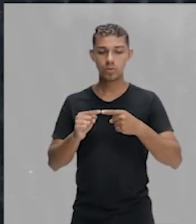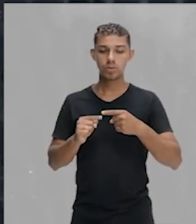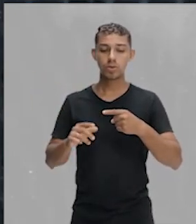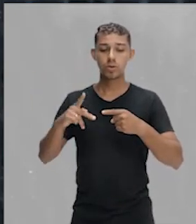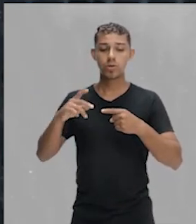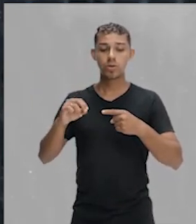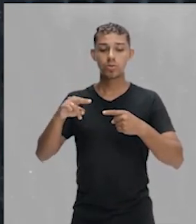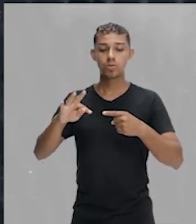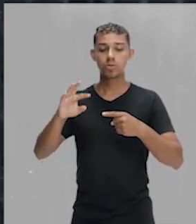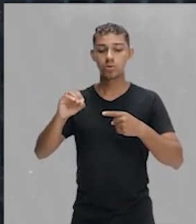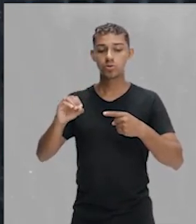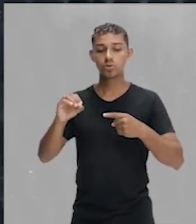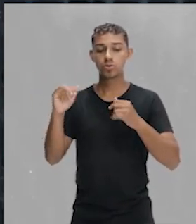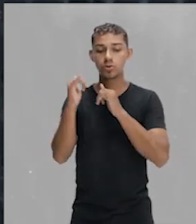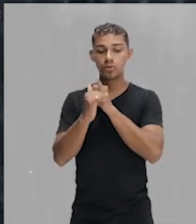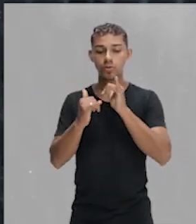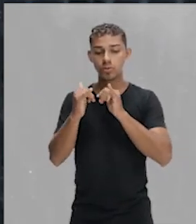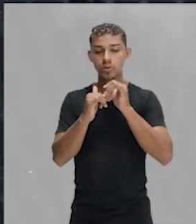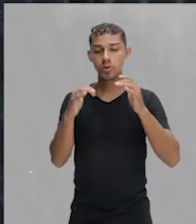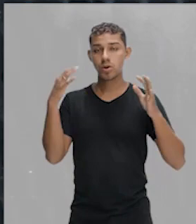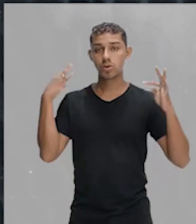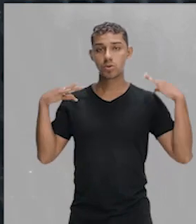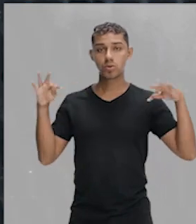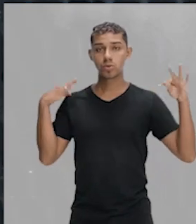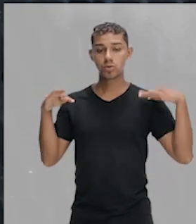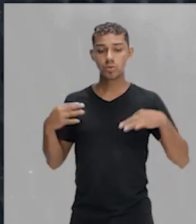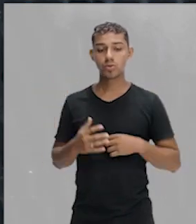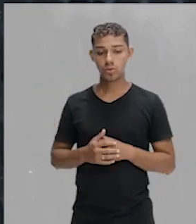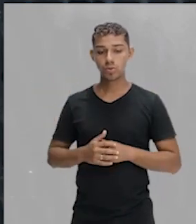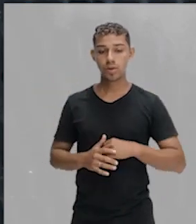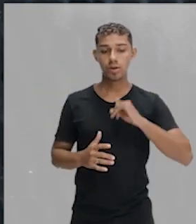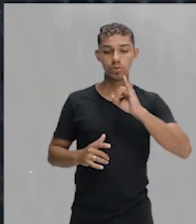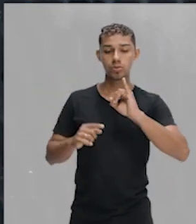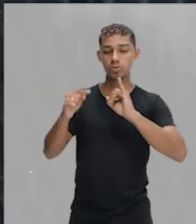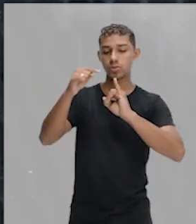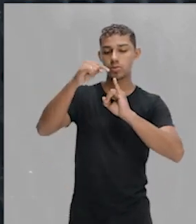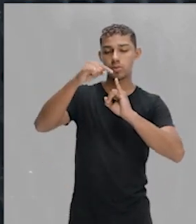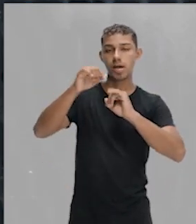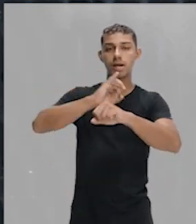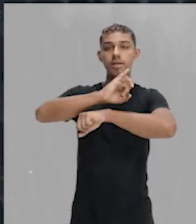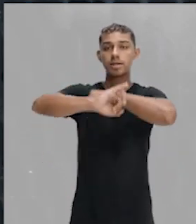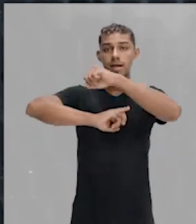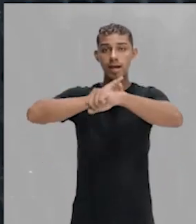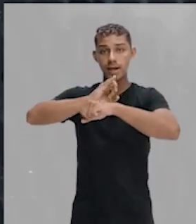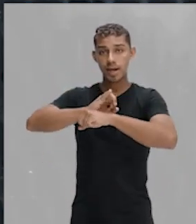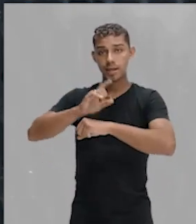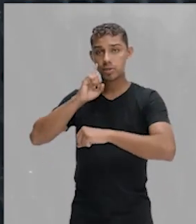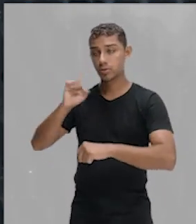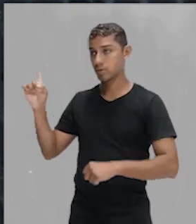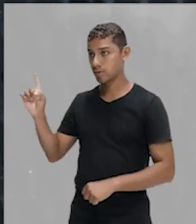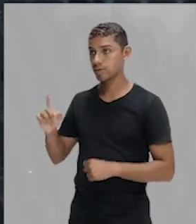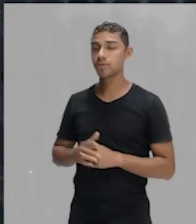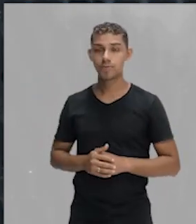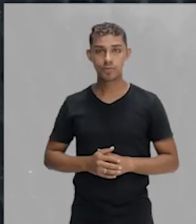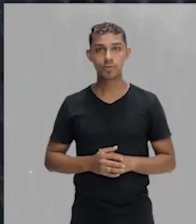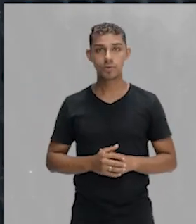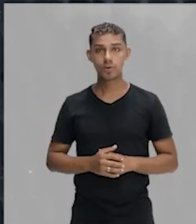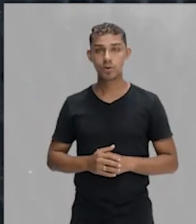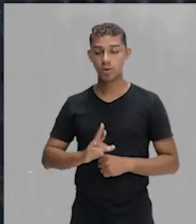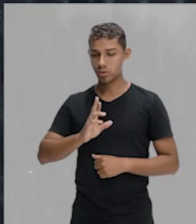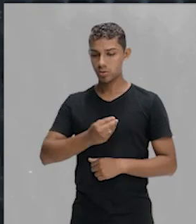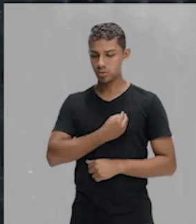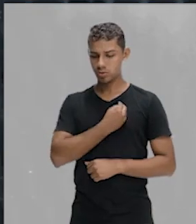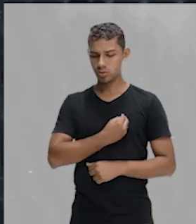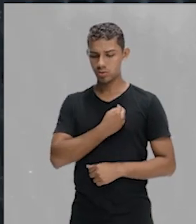tá? Então, é o símbolo da internet, tá? Ponto de informação turística. Isso nós temos aqui lá no Reviver,